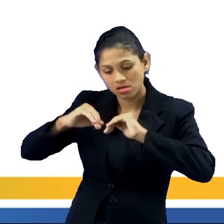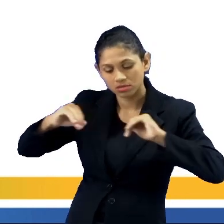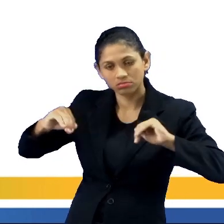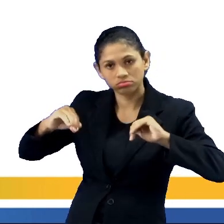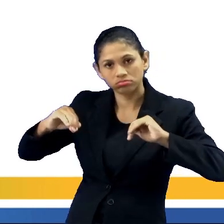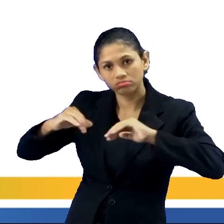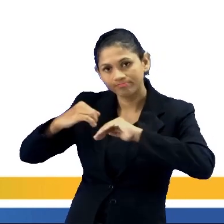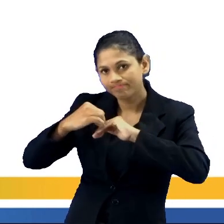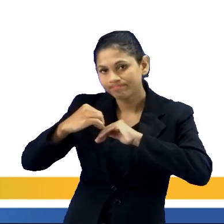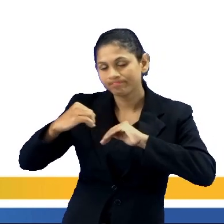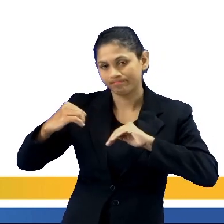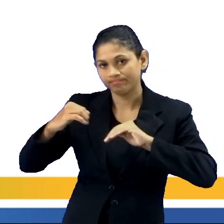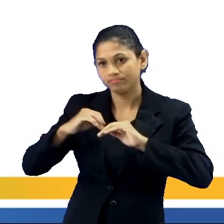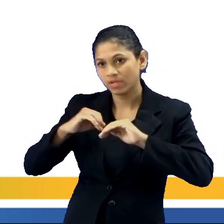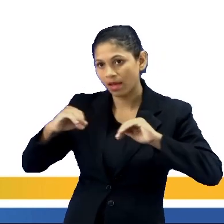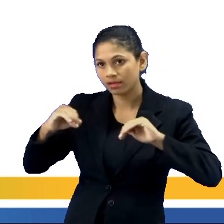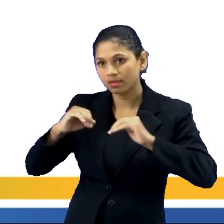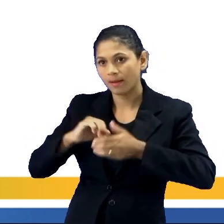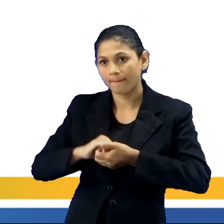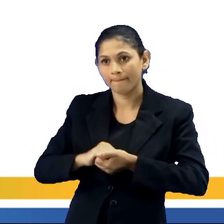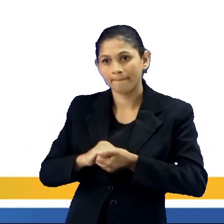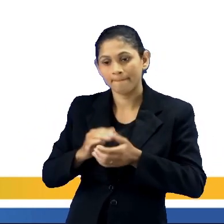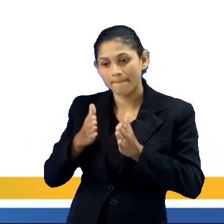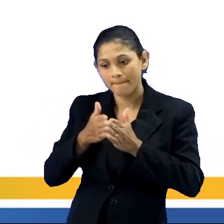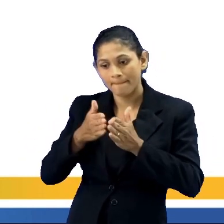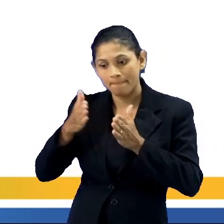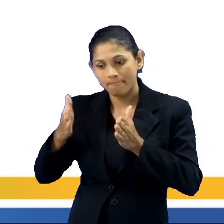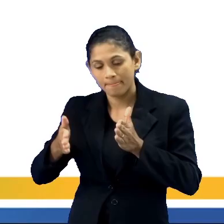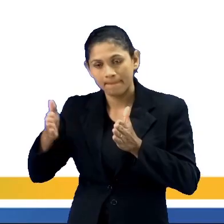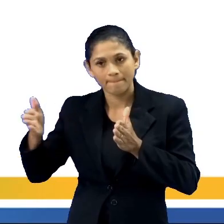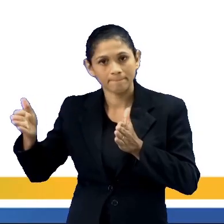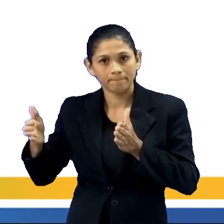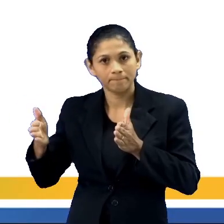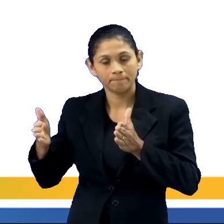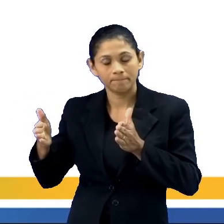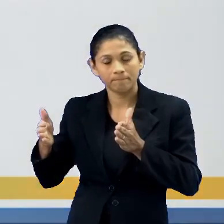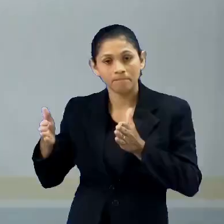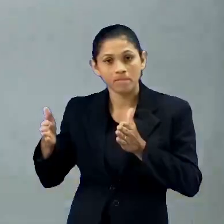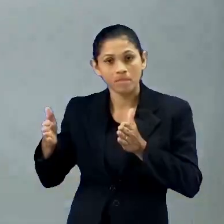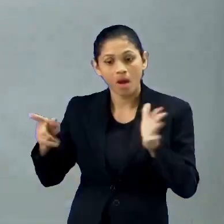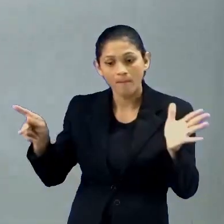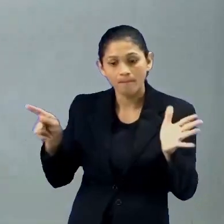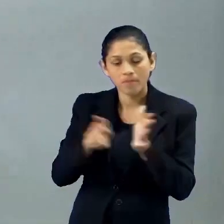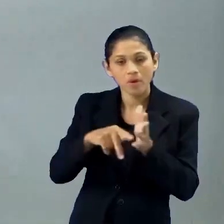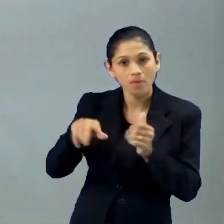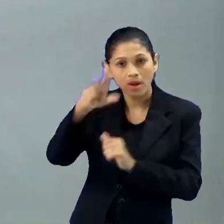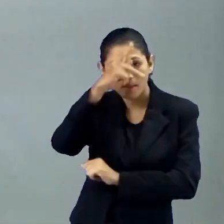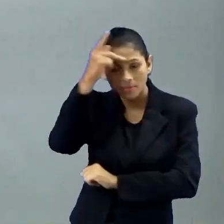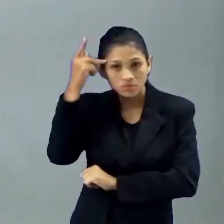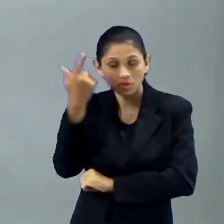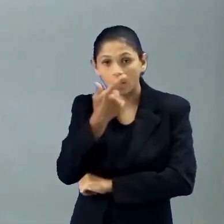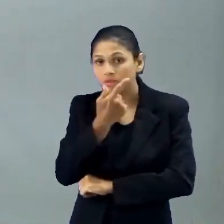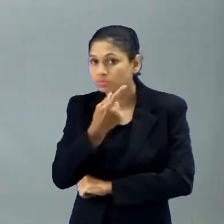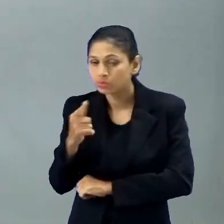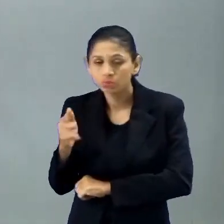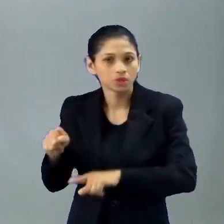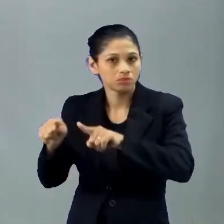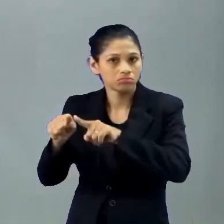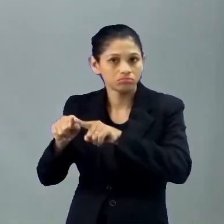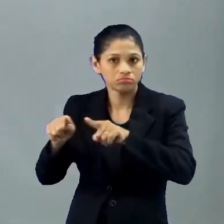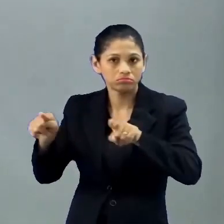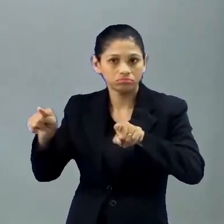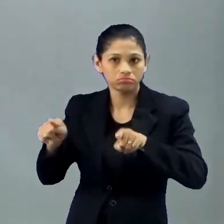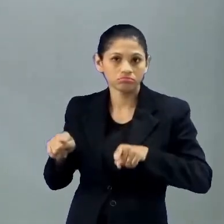propriedades rurais improdutivas para camponeses que não possuem terras, conforme eu observei a